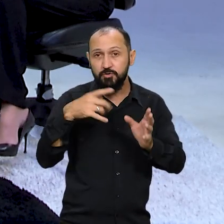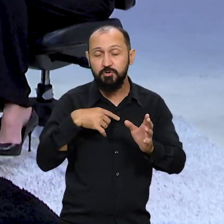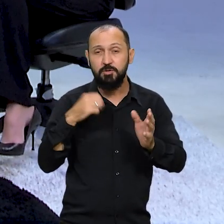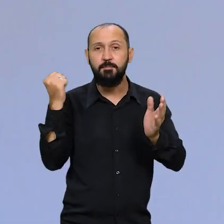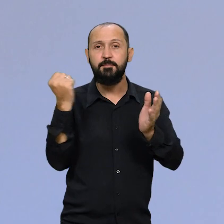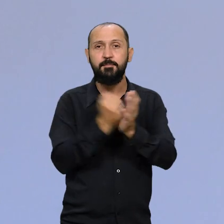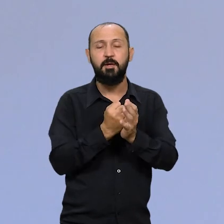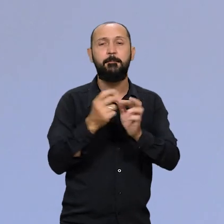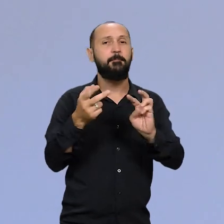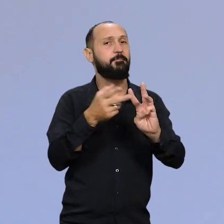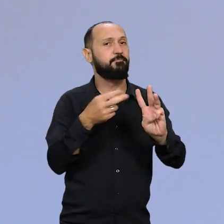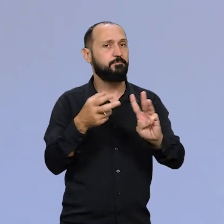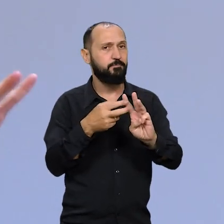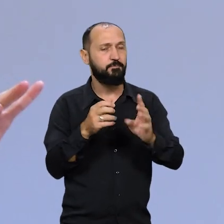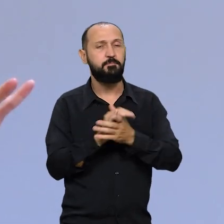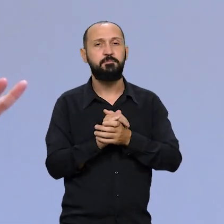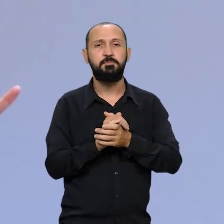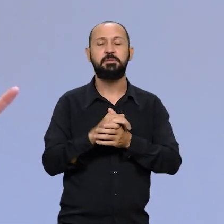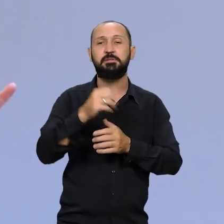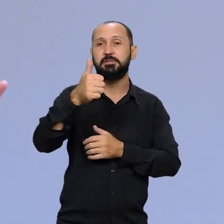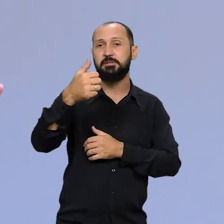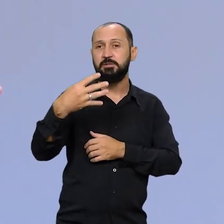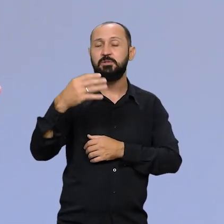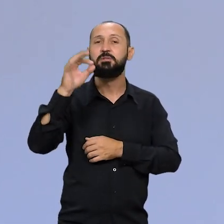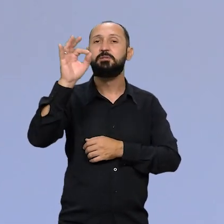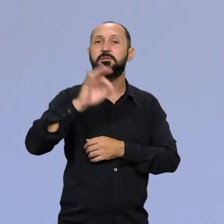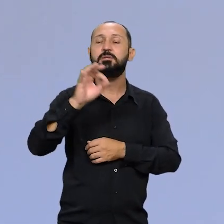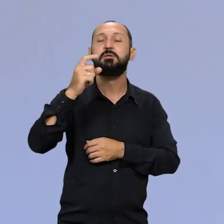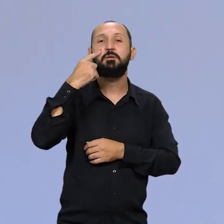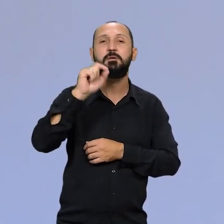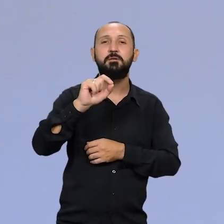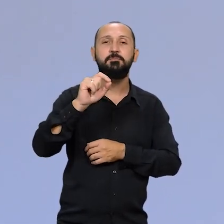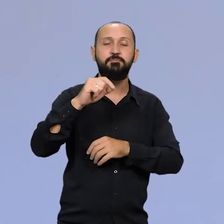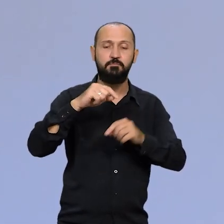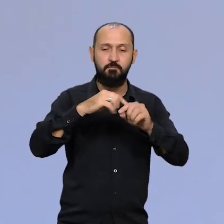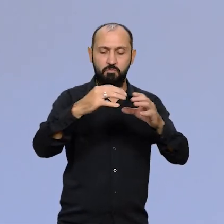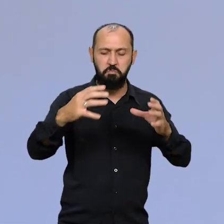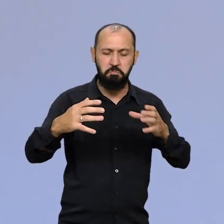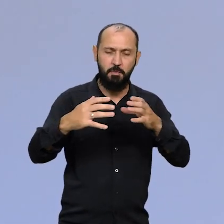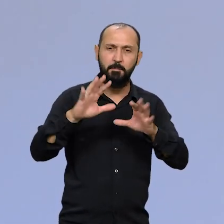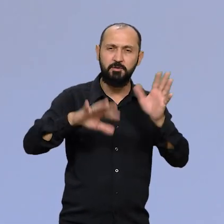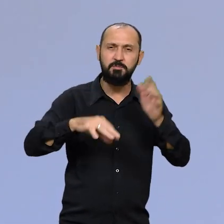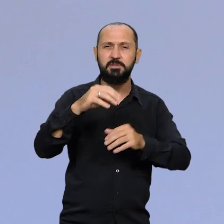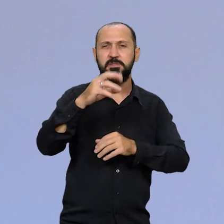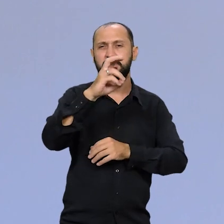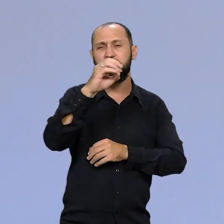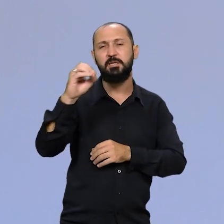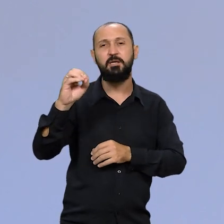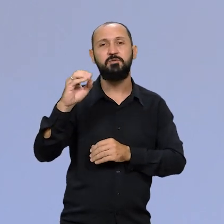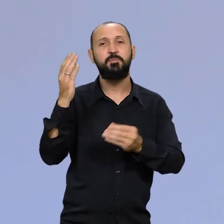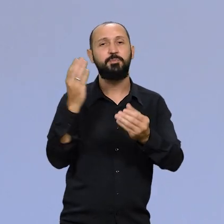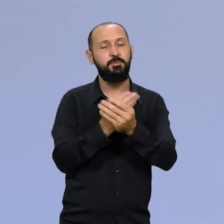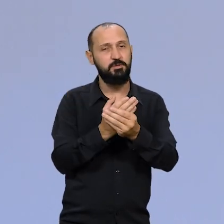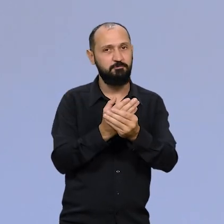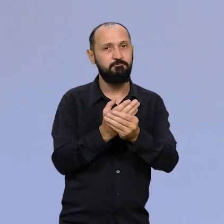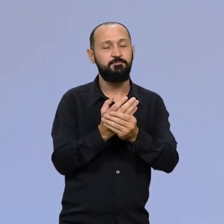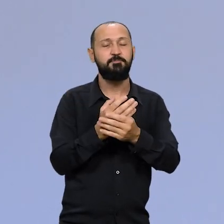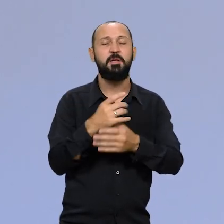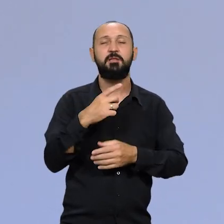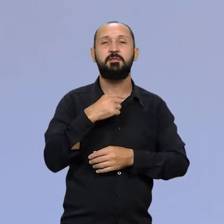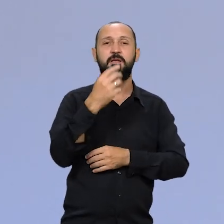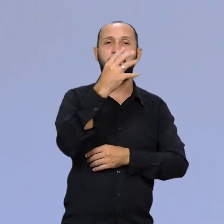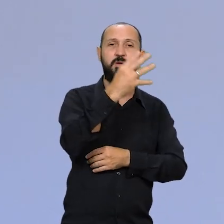ser indenizado tudo pela que terra ele nua. construiu, ele tem que deixar lá também. Ele recebe apenas pelas benfeitorias. E agora, nessa interpretação do